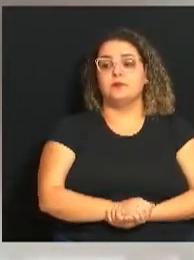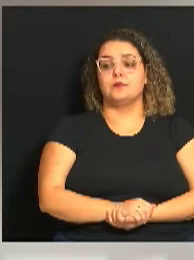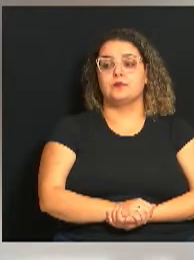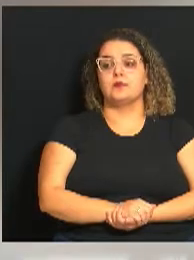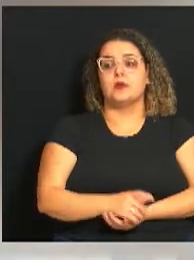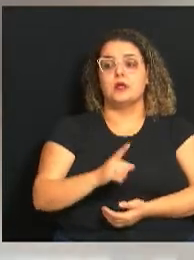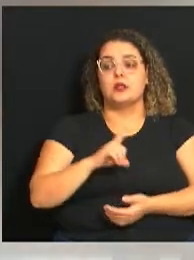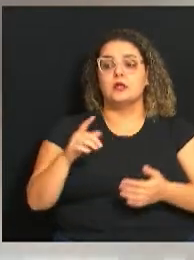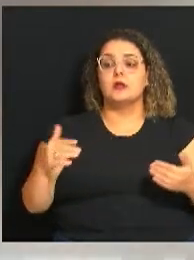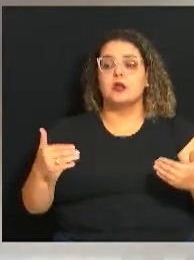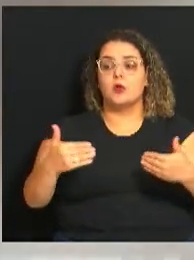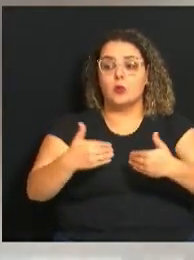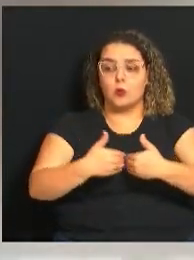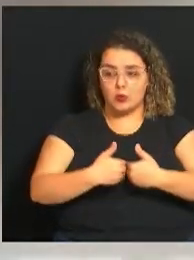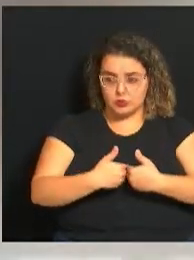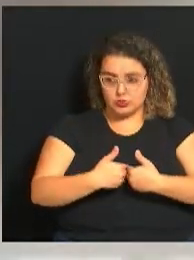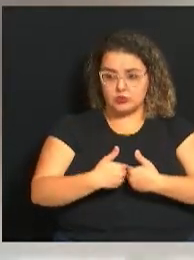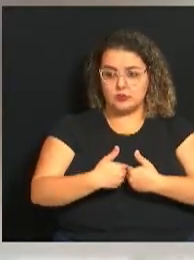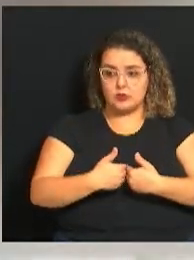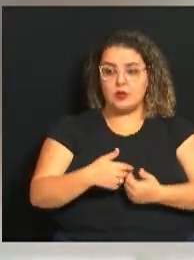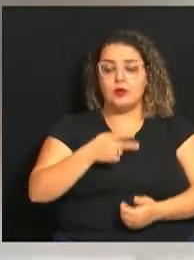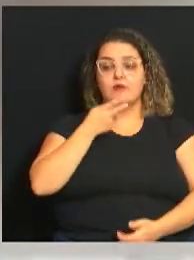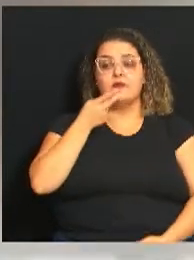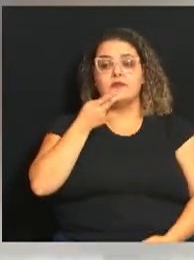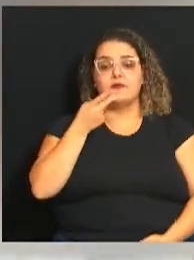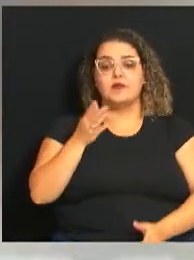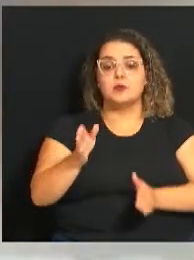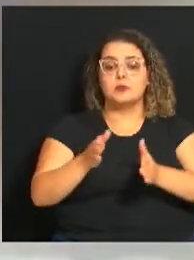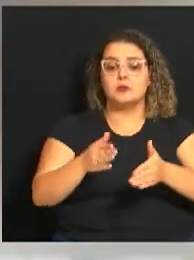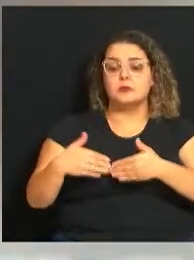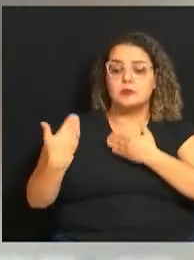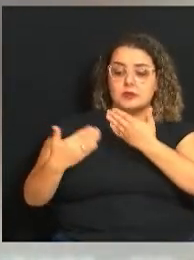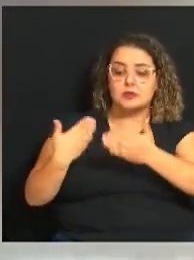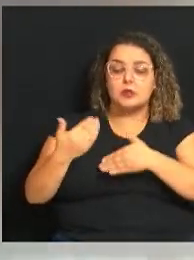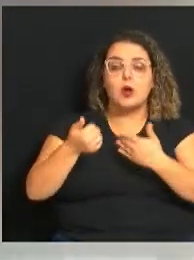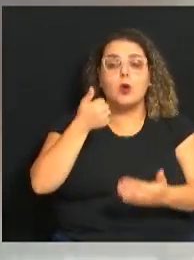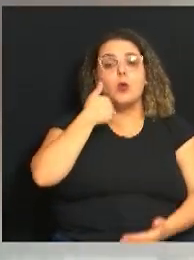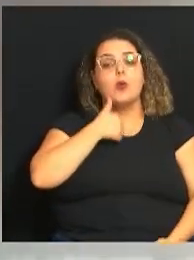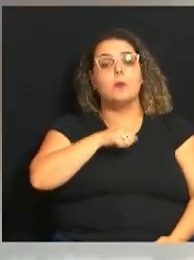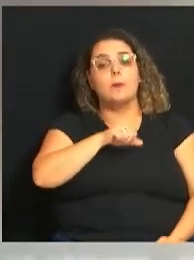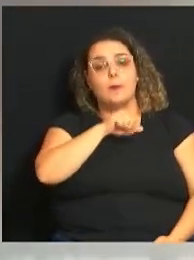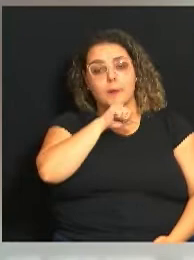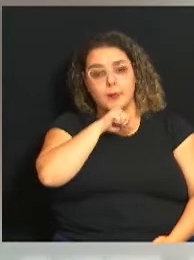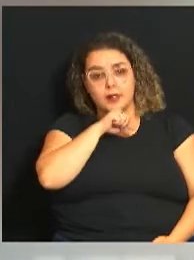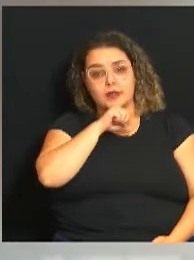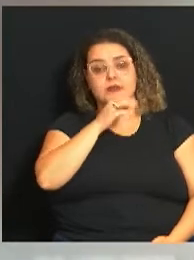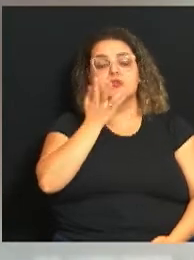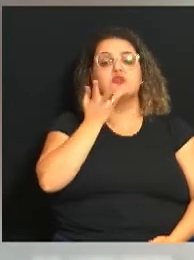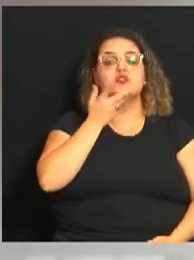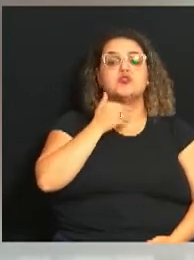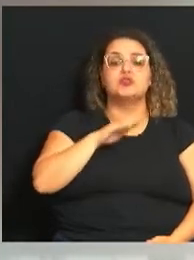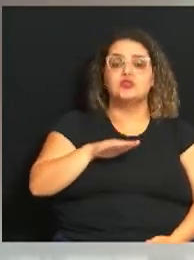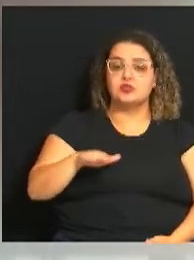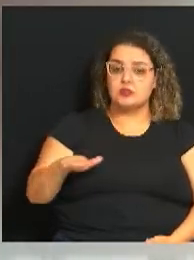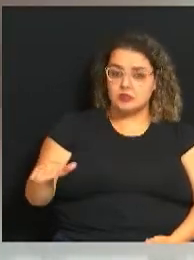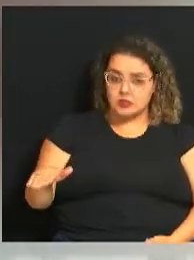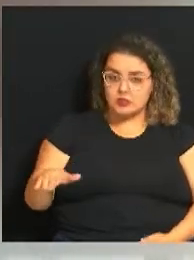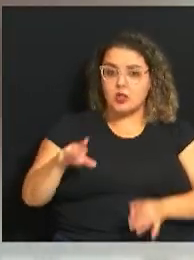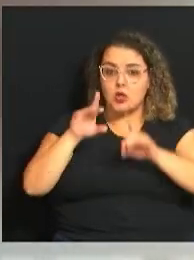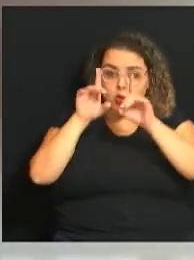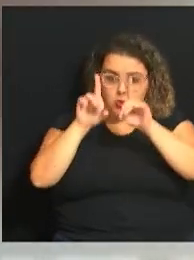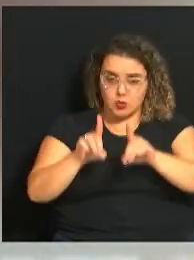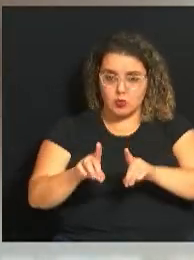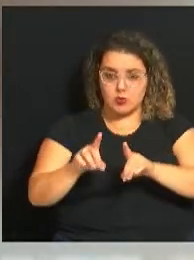espectro autista. Nós temos falado muito por esses dias com mães, né, de crianças com deficiência, não